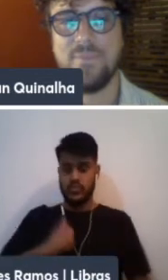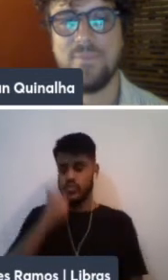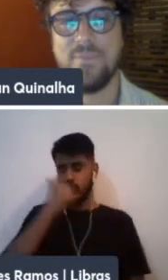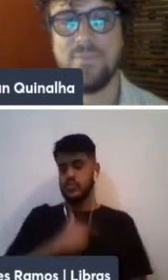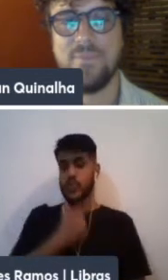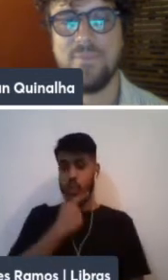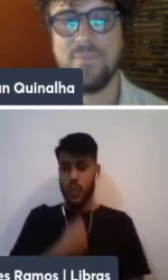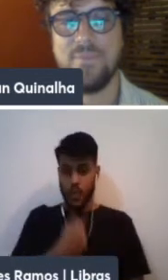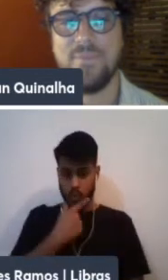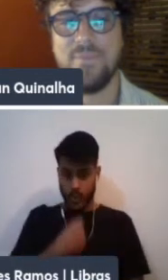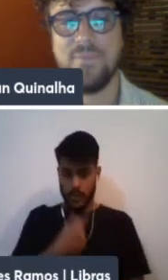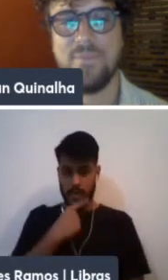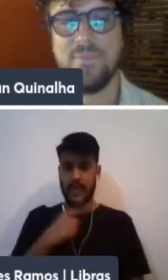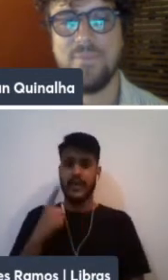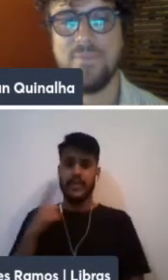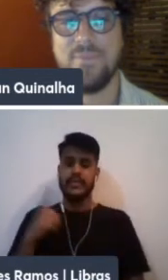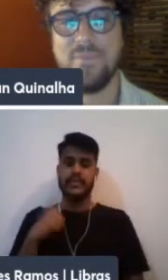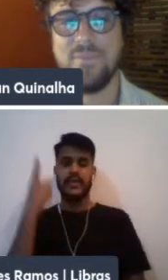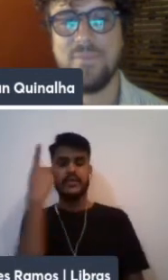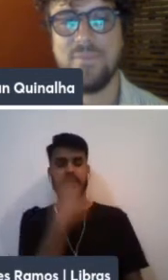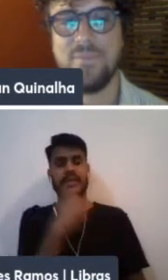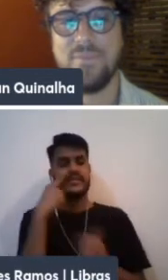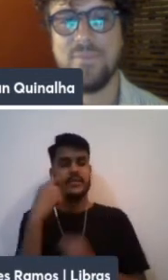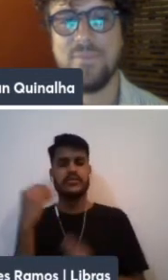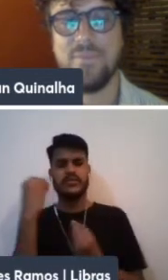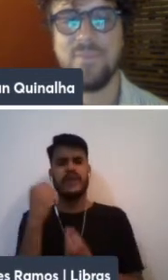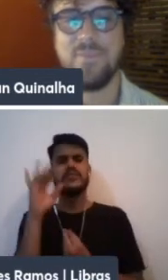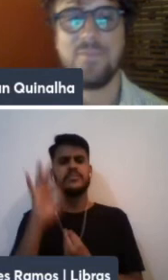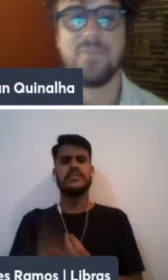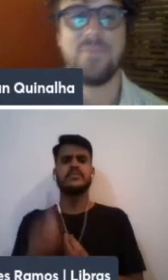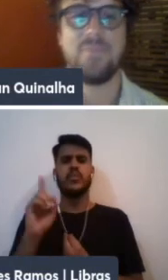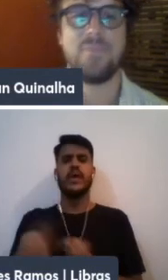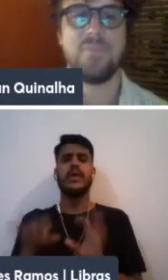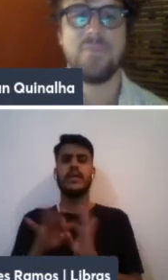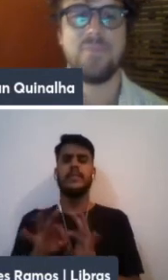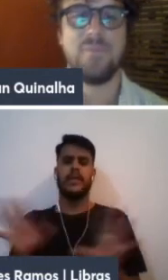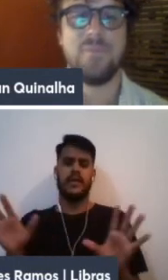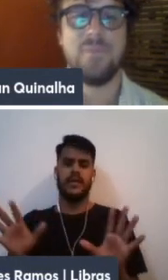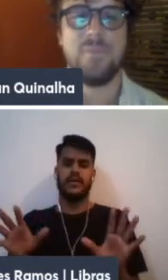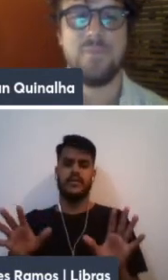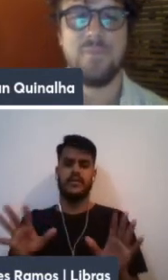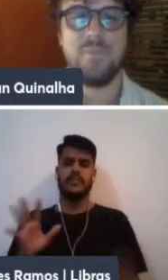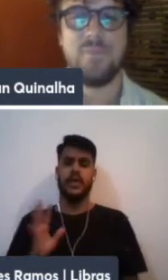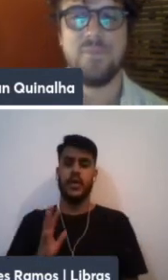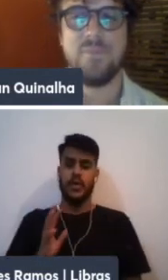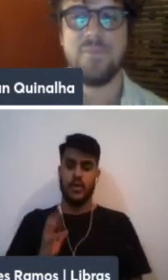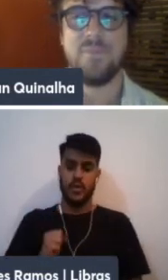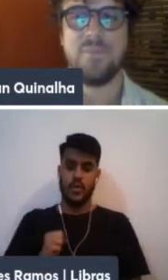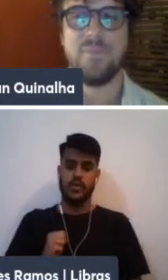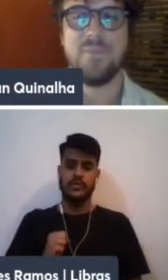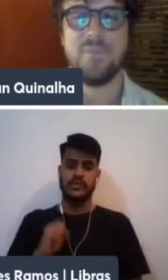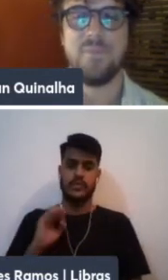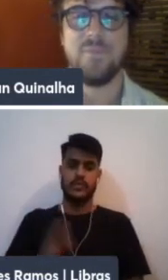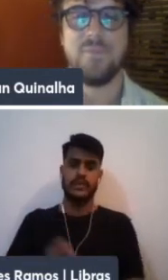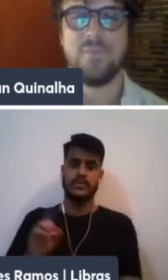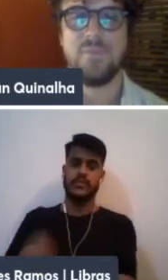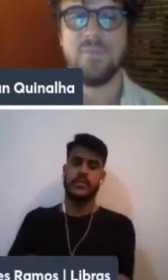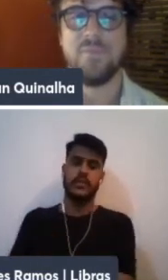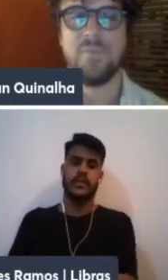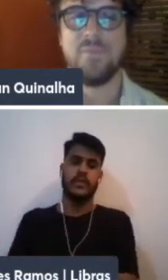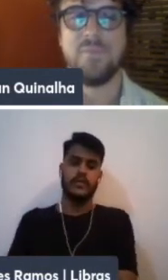uma sexualidade liberta, não é? Gostavam de